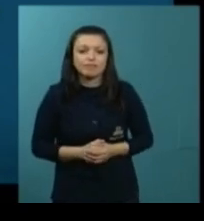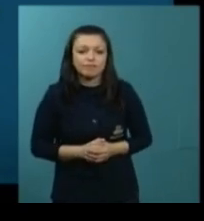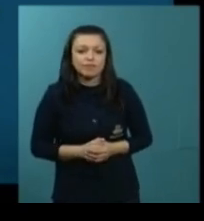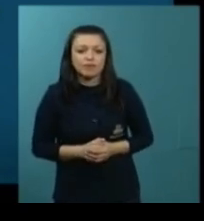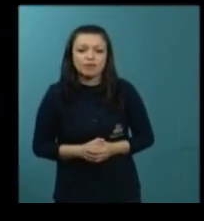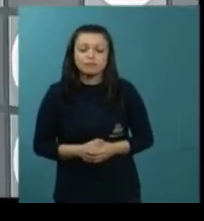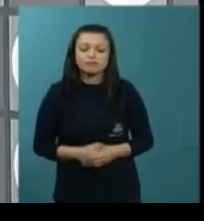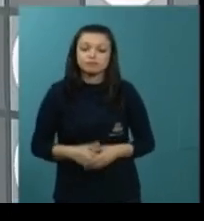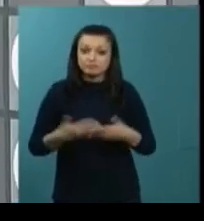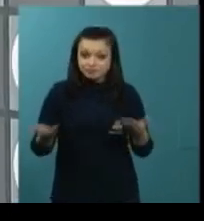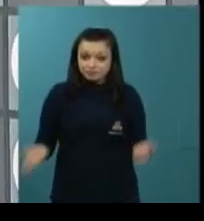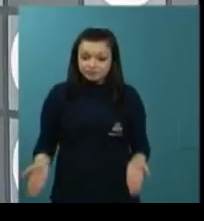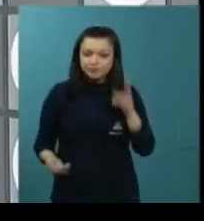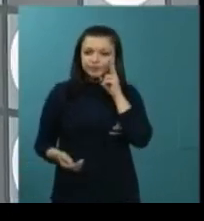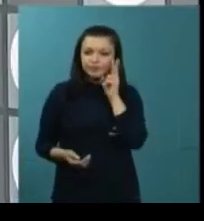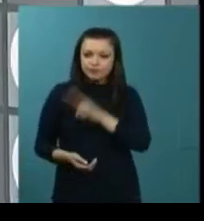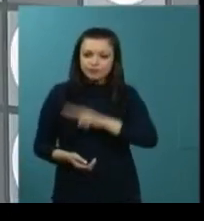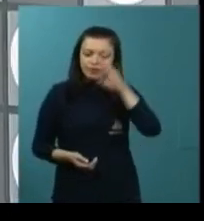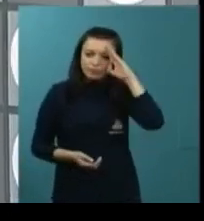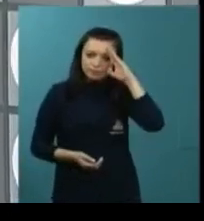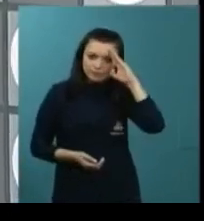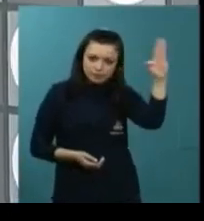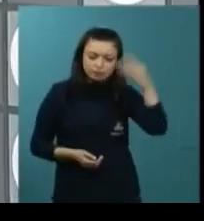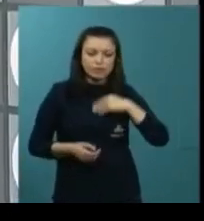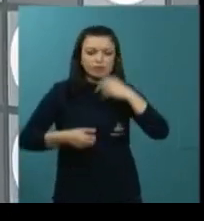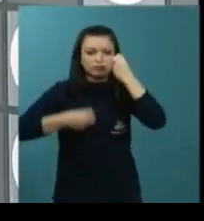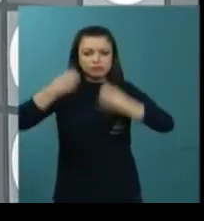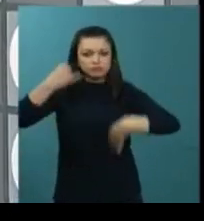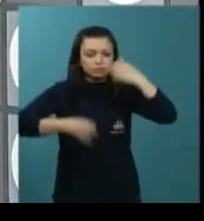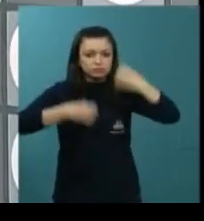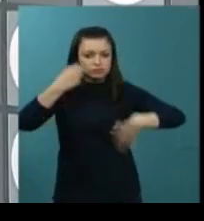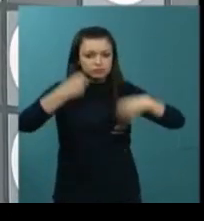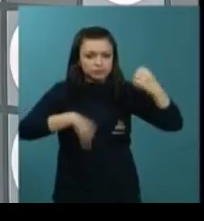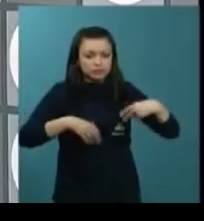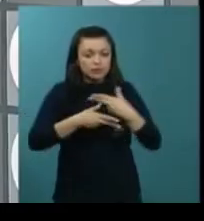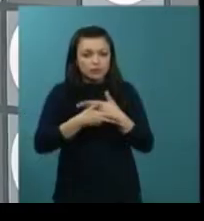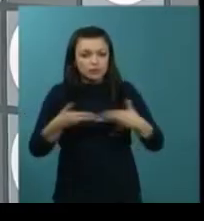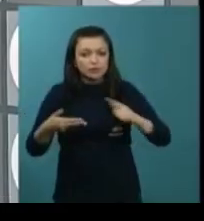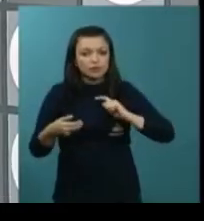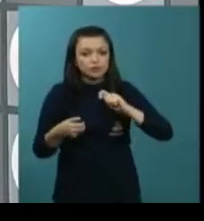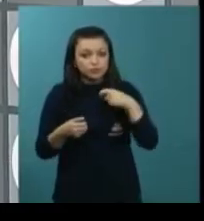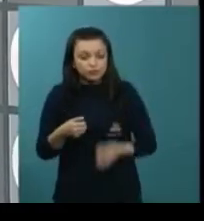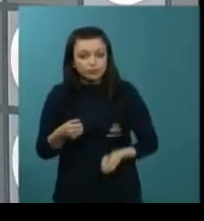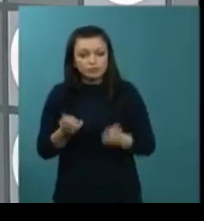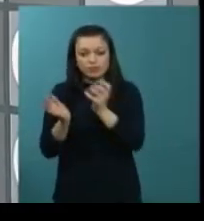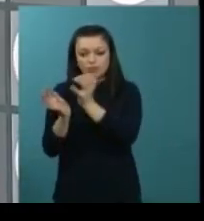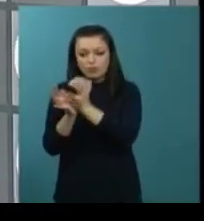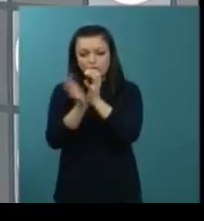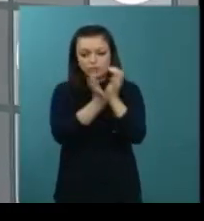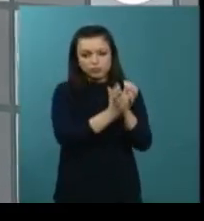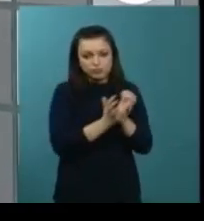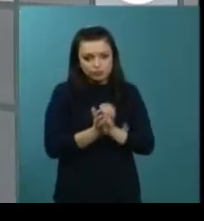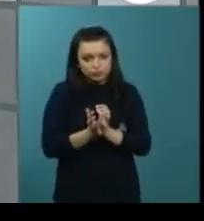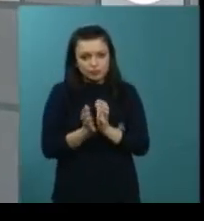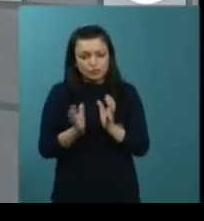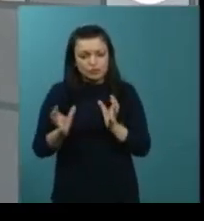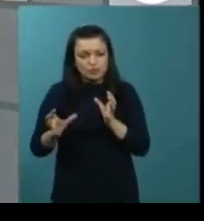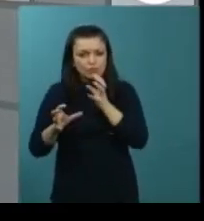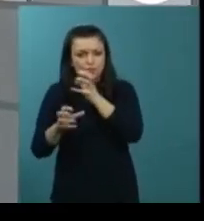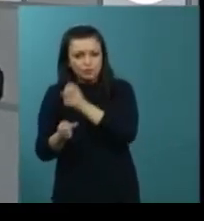Essas são as principais operações com